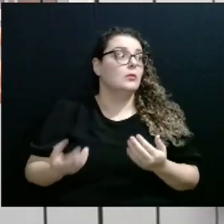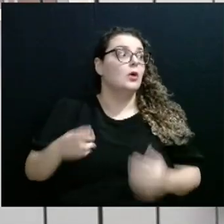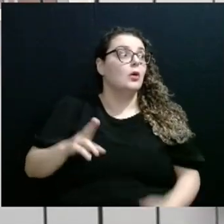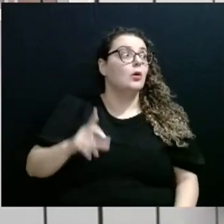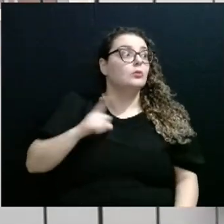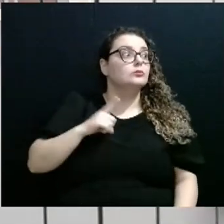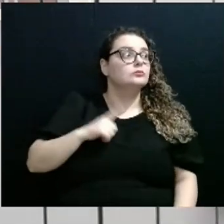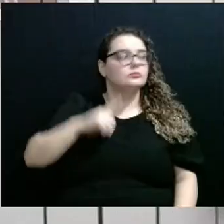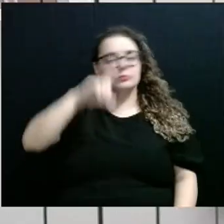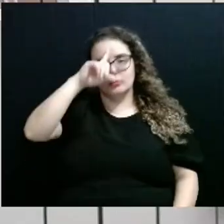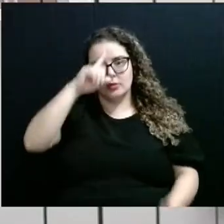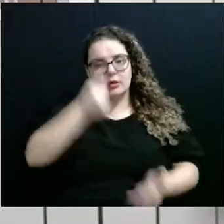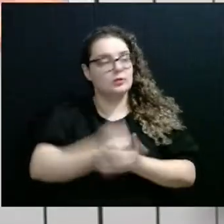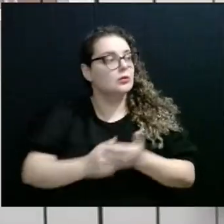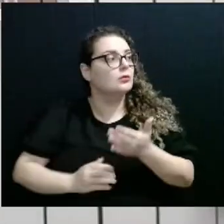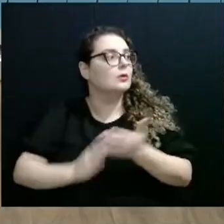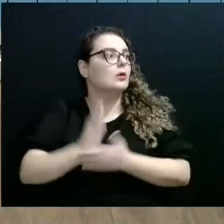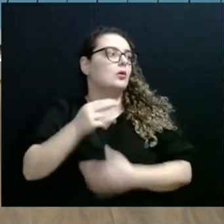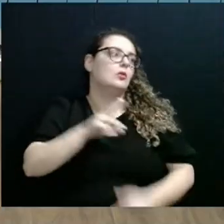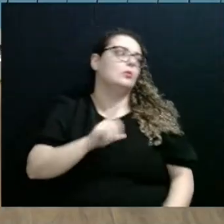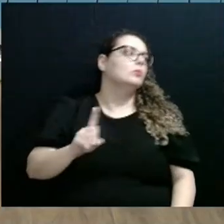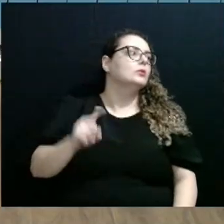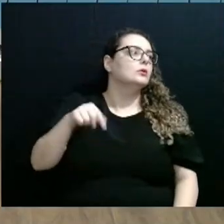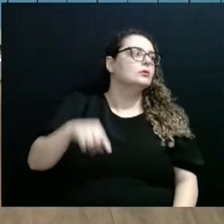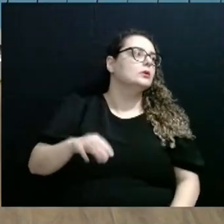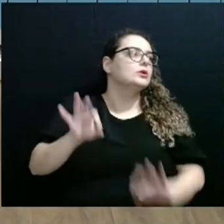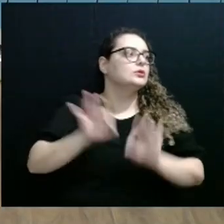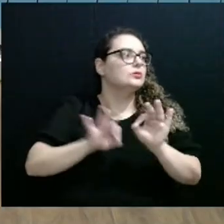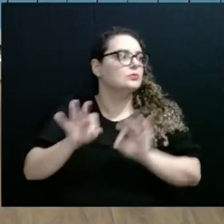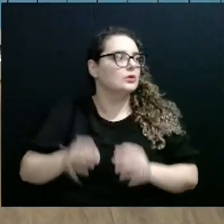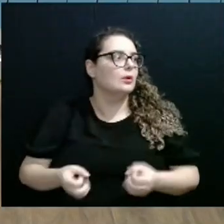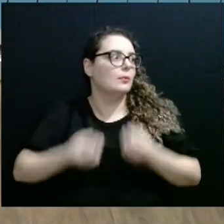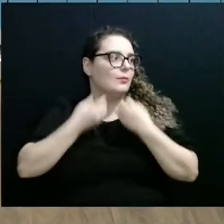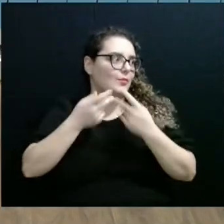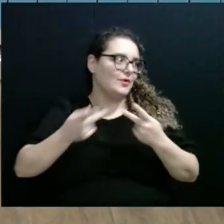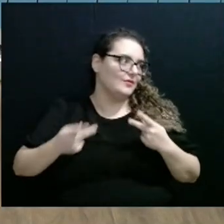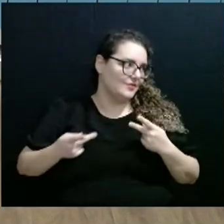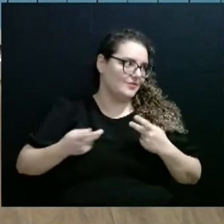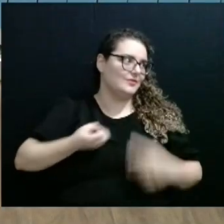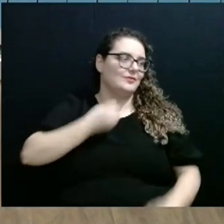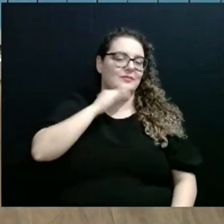a aprovação ou não deste projeto? Seja bem-vindo e uma boa tarde.